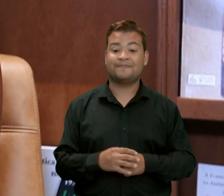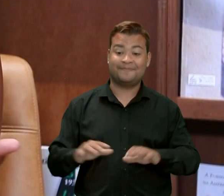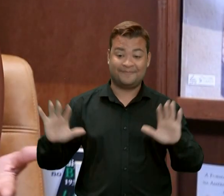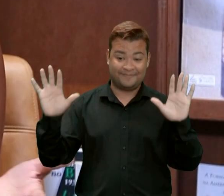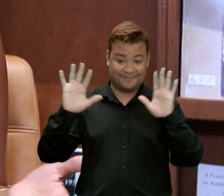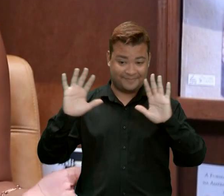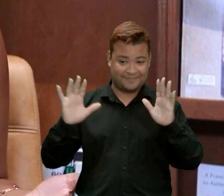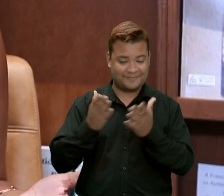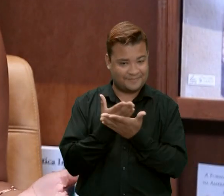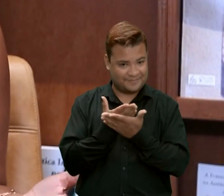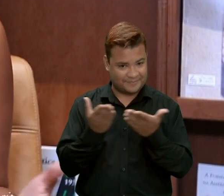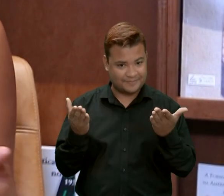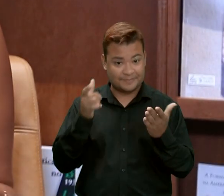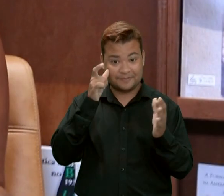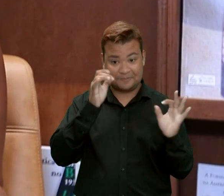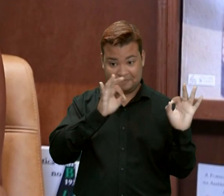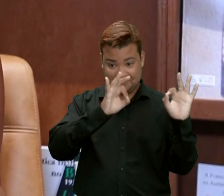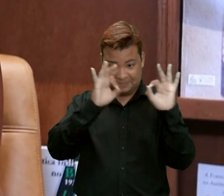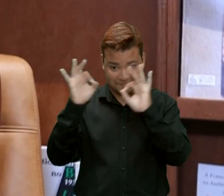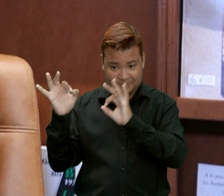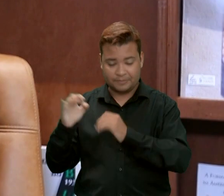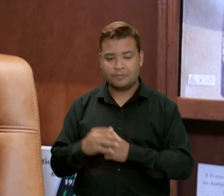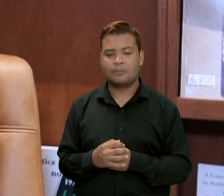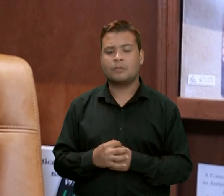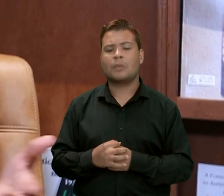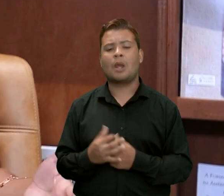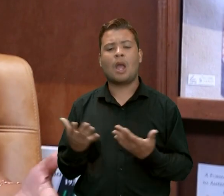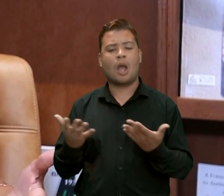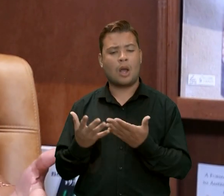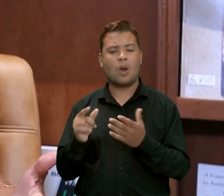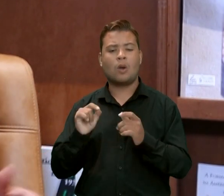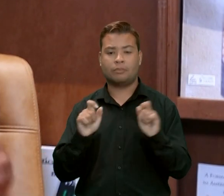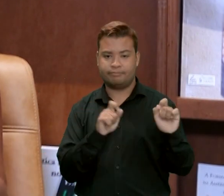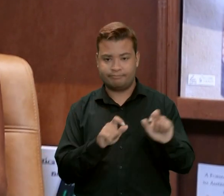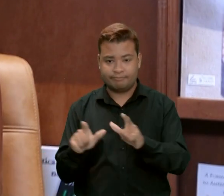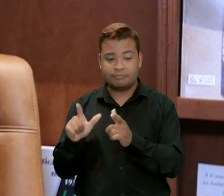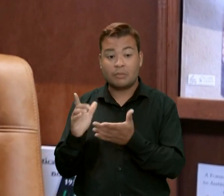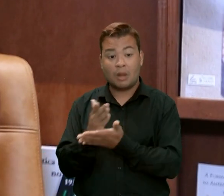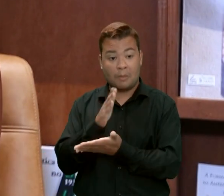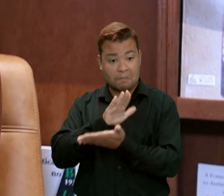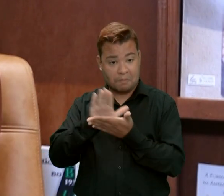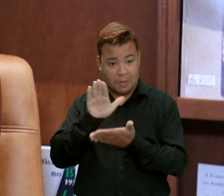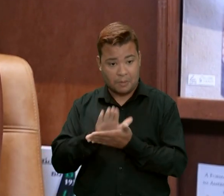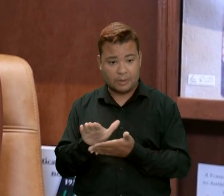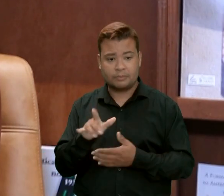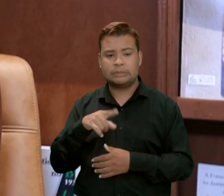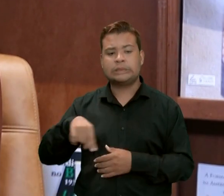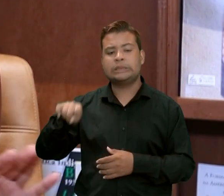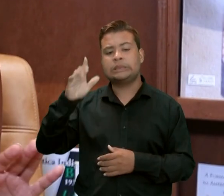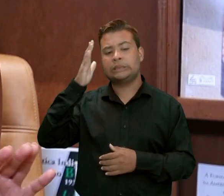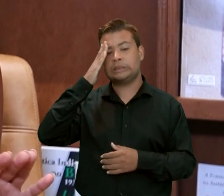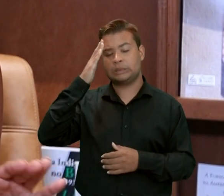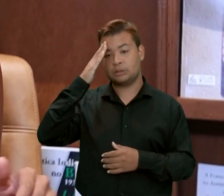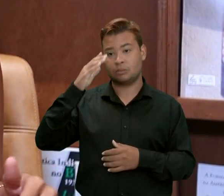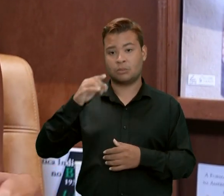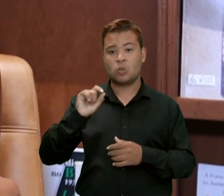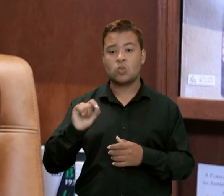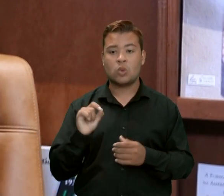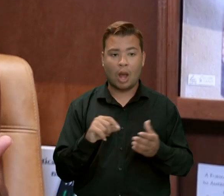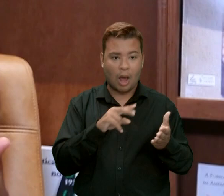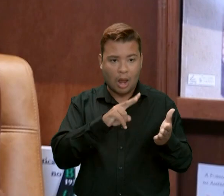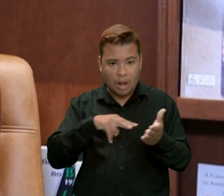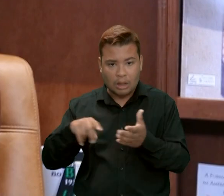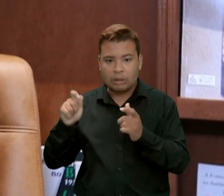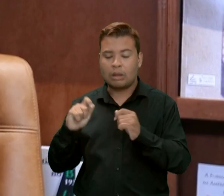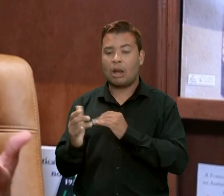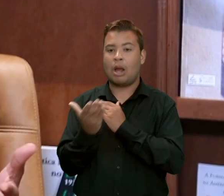Olá para você que nos acompanha, chegou a hora do nosso quadro Publicações e você já sabe que por meio da leitura a gente